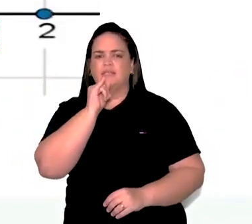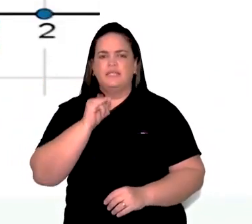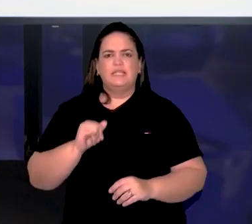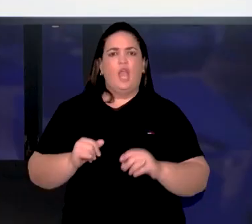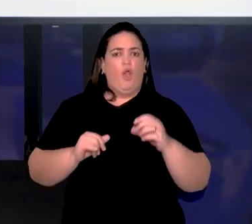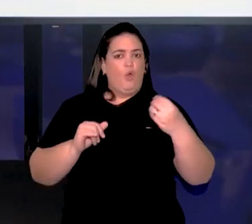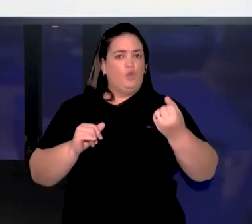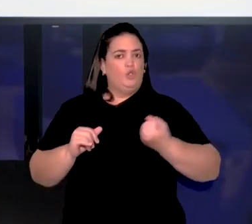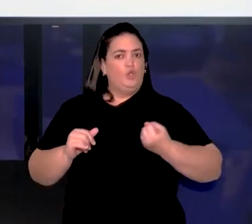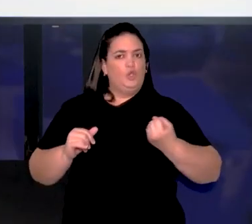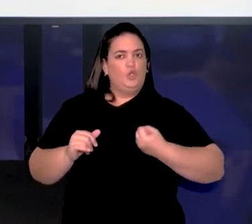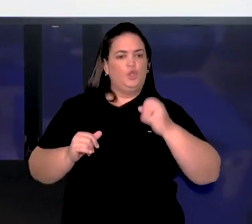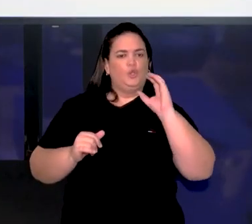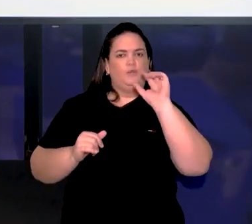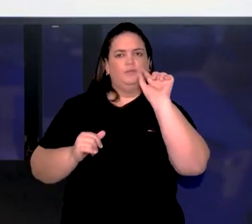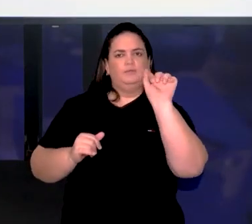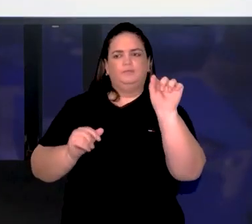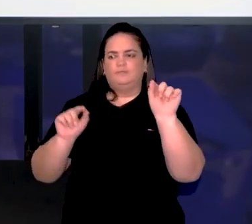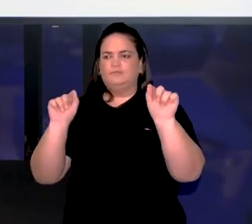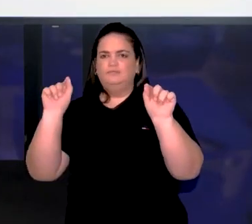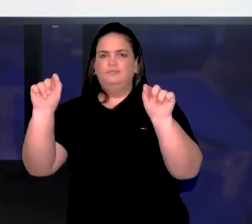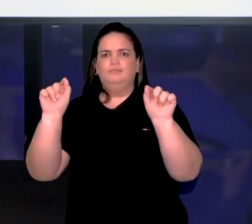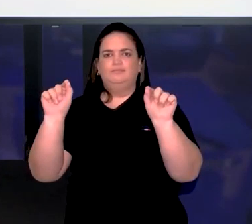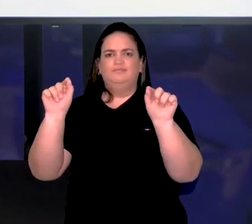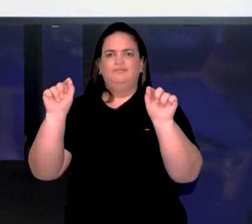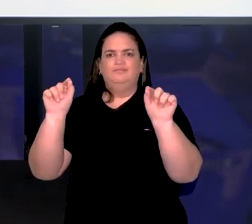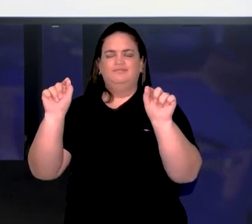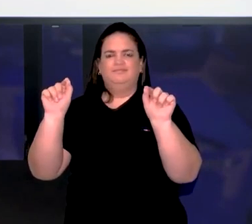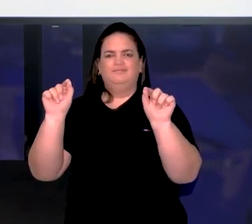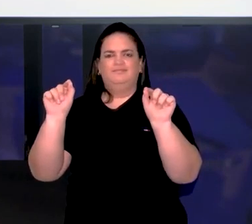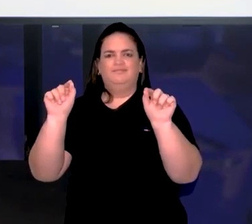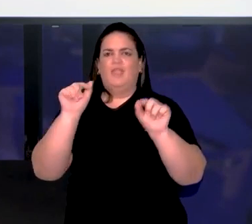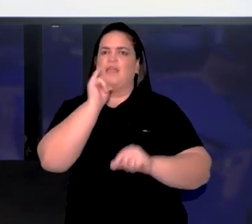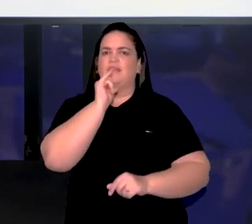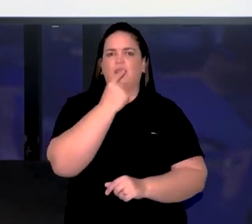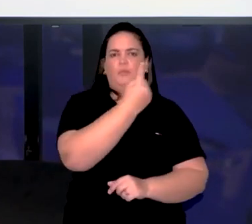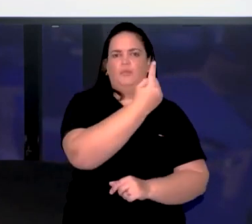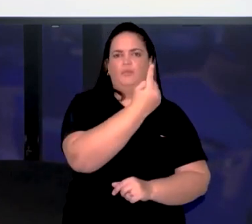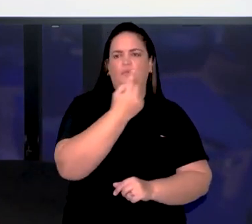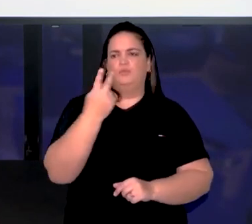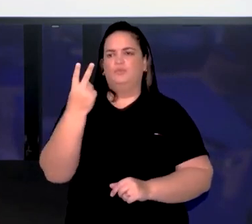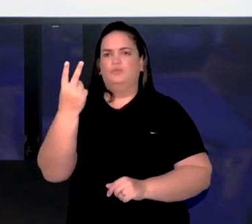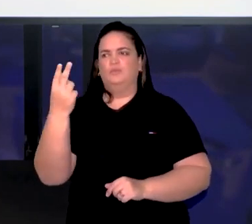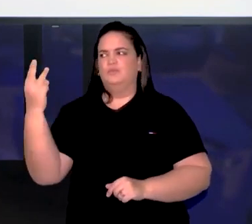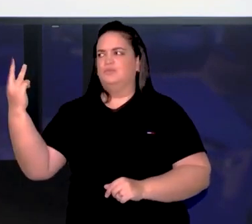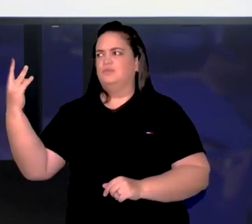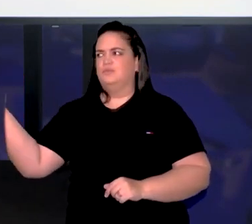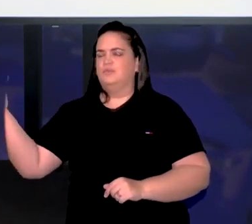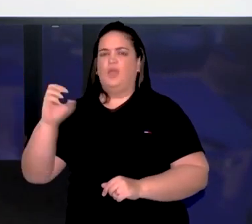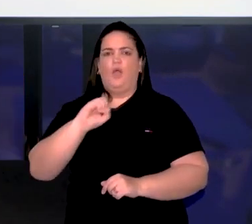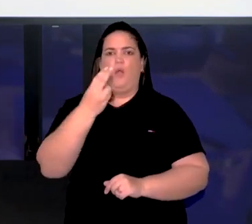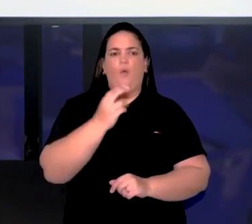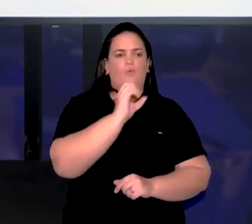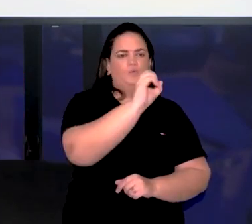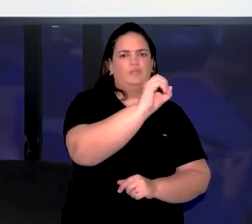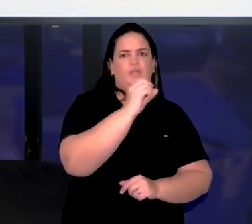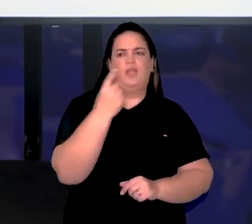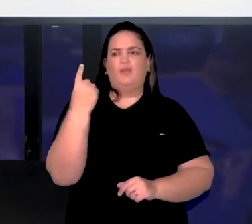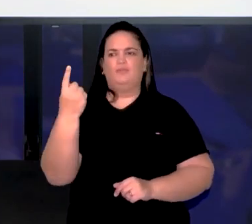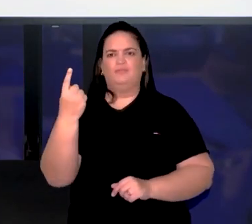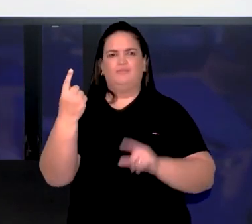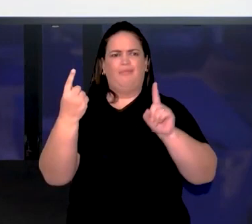entre dois pontos de números inteiros. Se 0 e 1, entre 0 e 1 vou ter